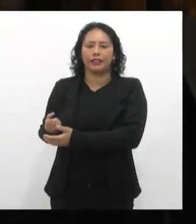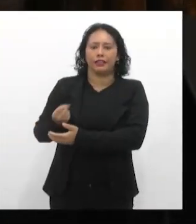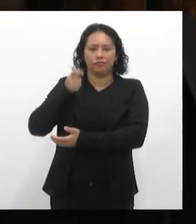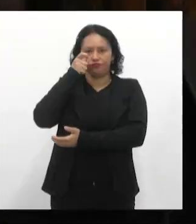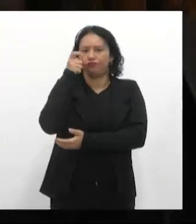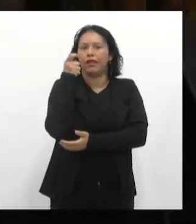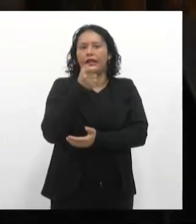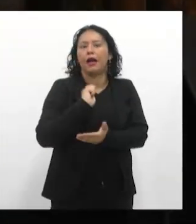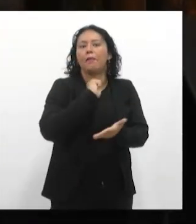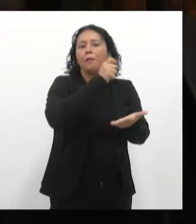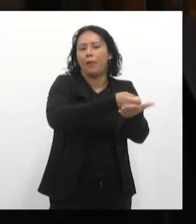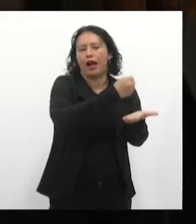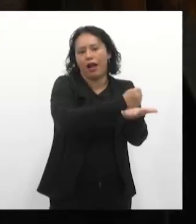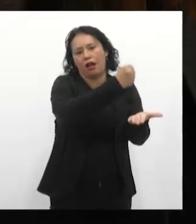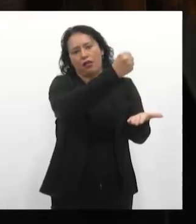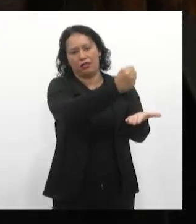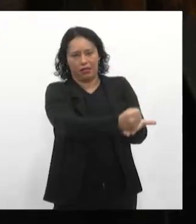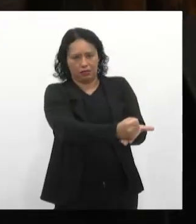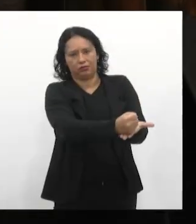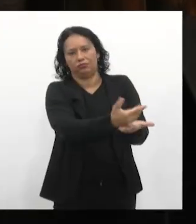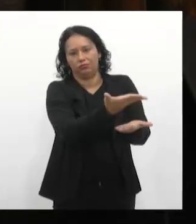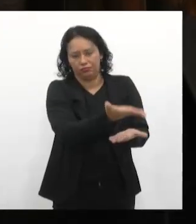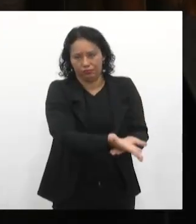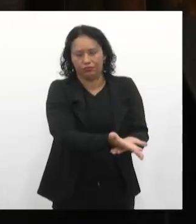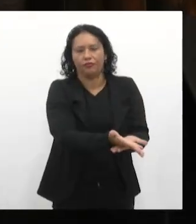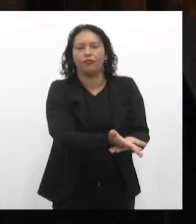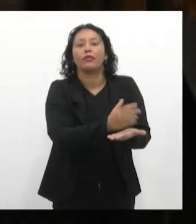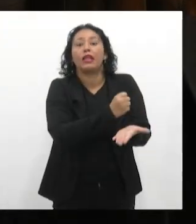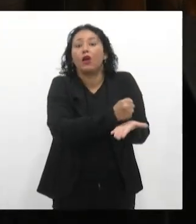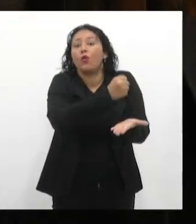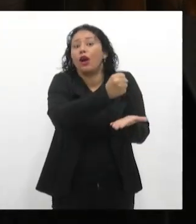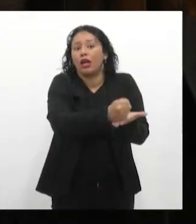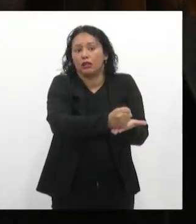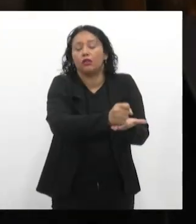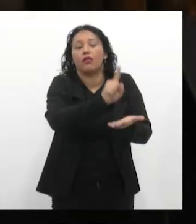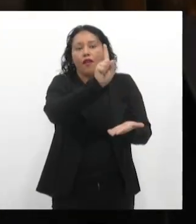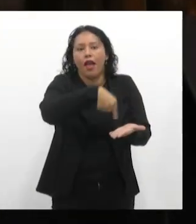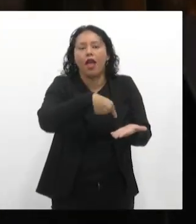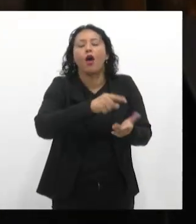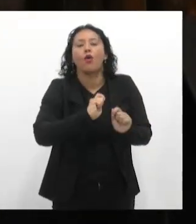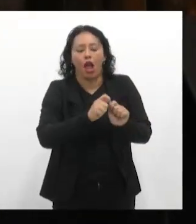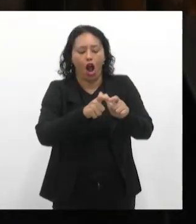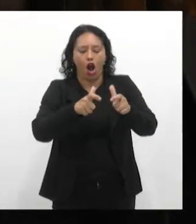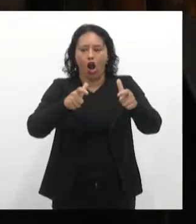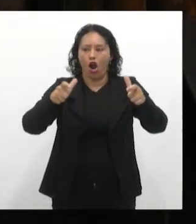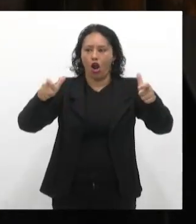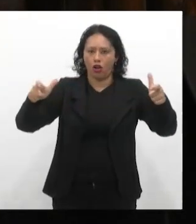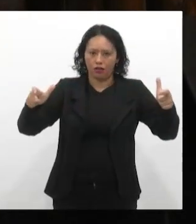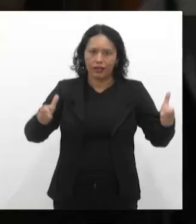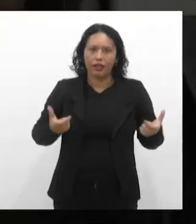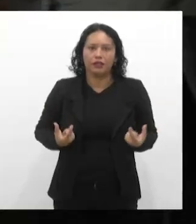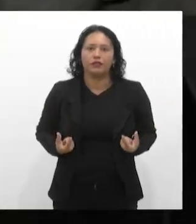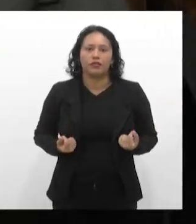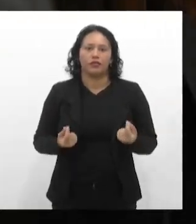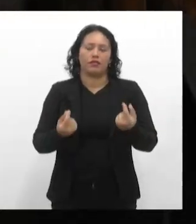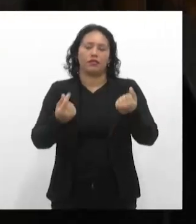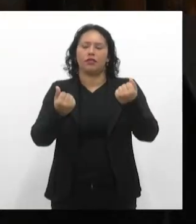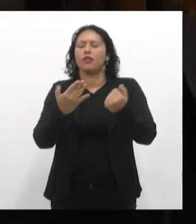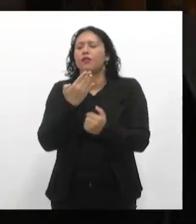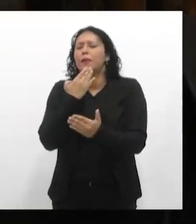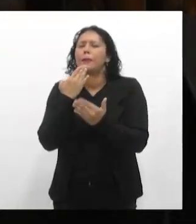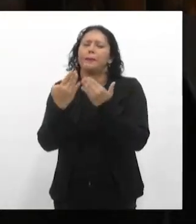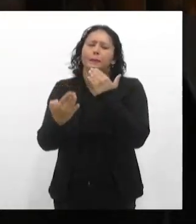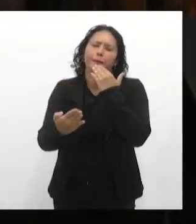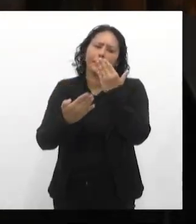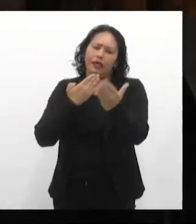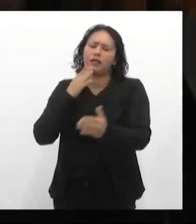categoria com maior rentabilidade nesse país. Não faz sentido, então eu peço